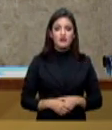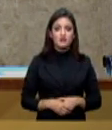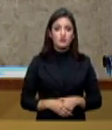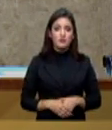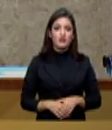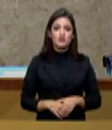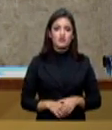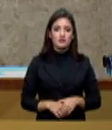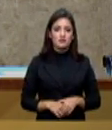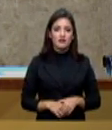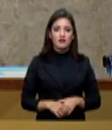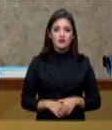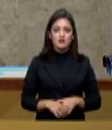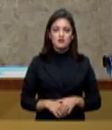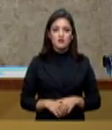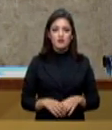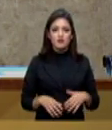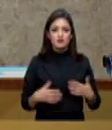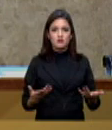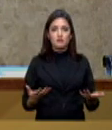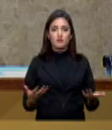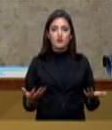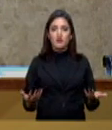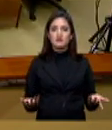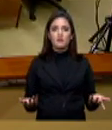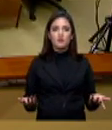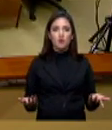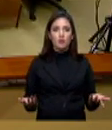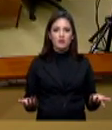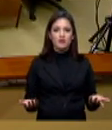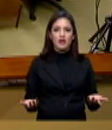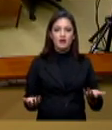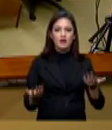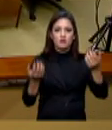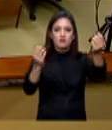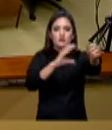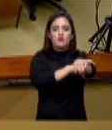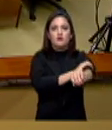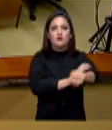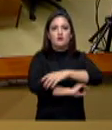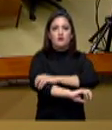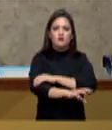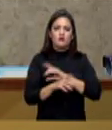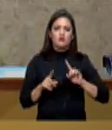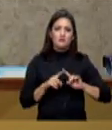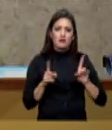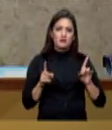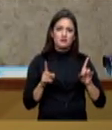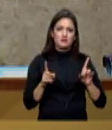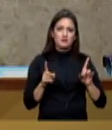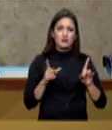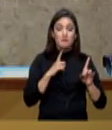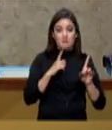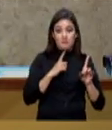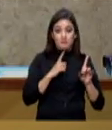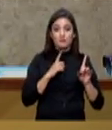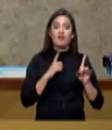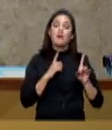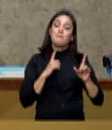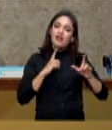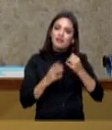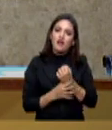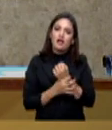prestadoras de serviços de saneamento a medida que se unem para garantir a paridade de armas entre os